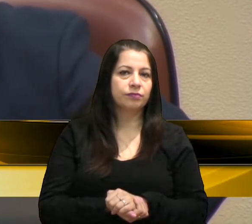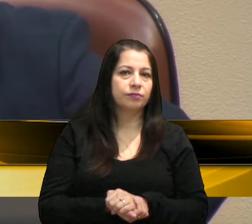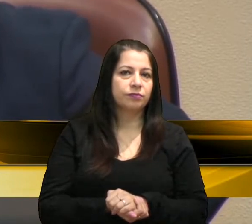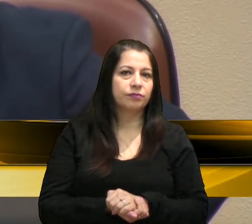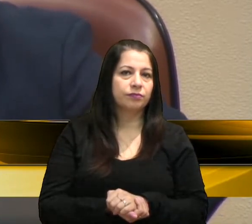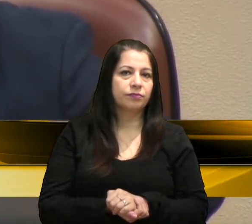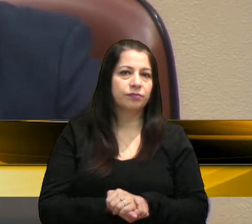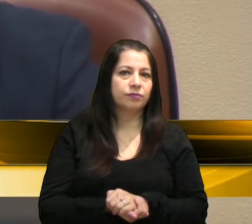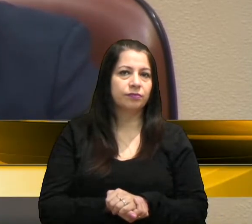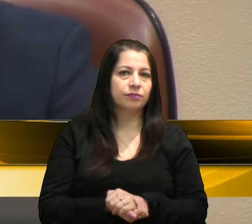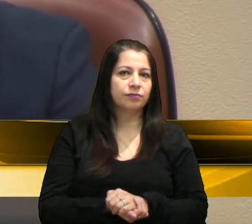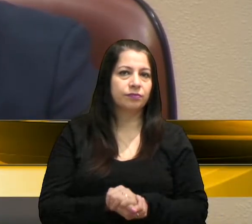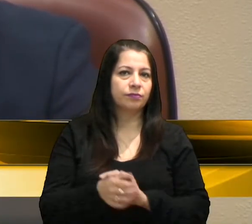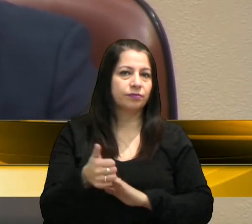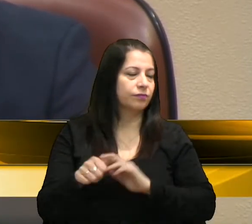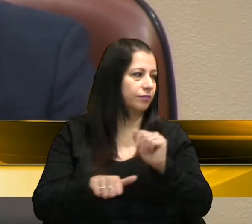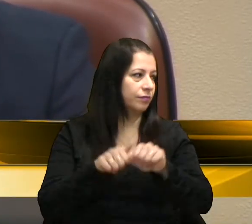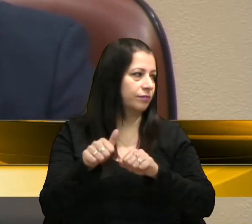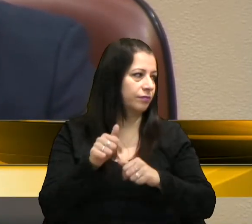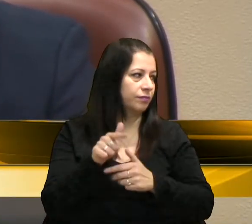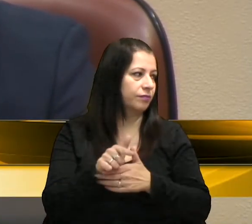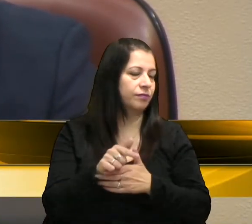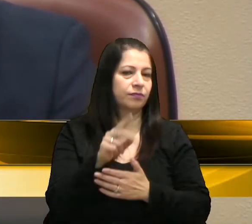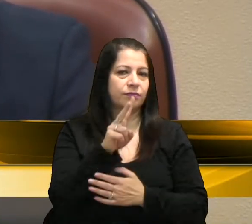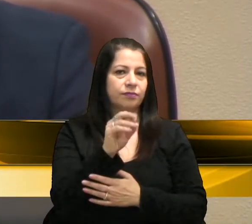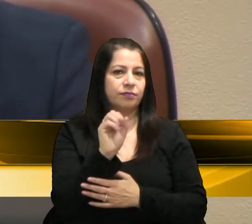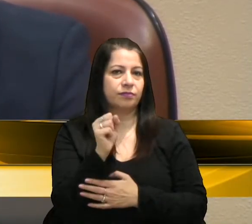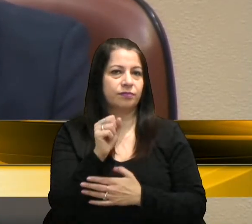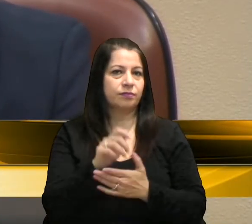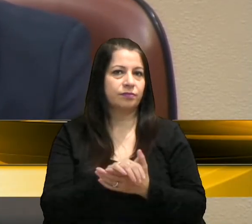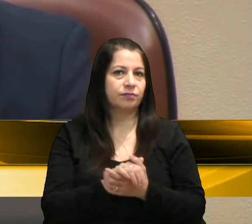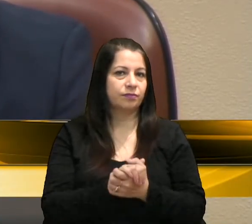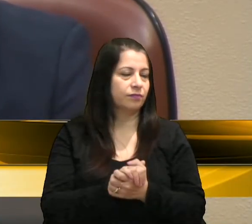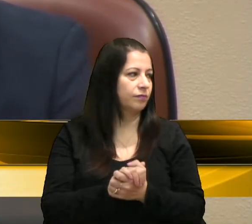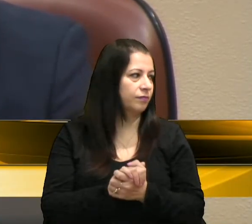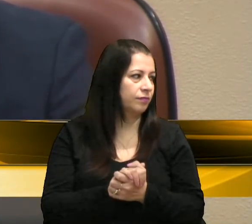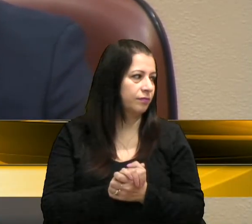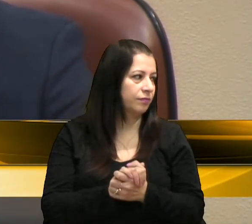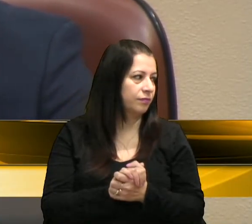Emenda modificativa 1/2018, aprovada por unanimidade.